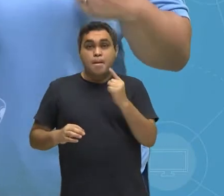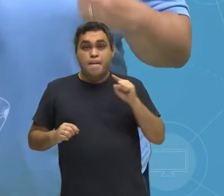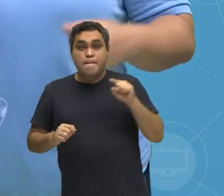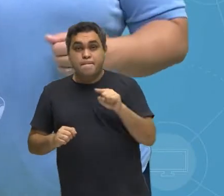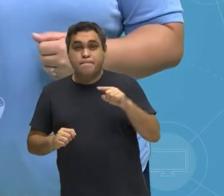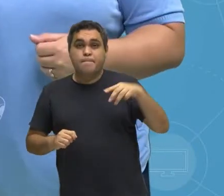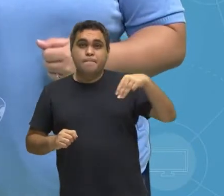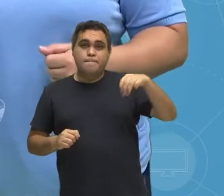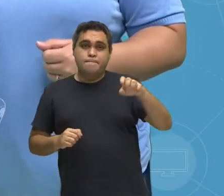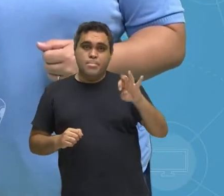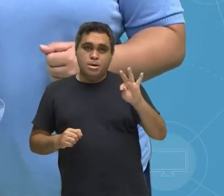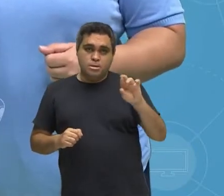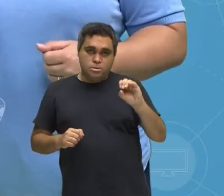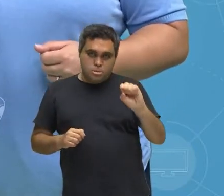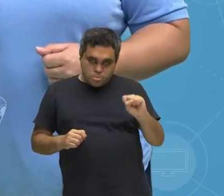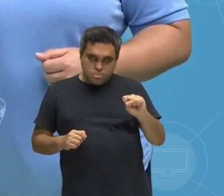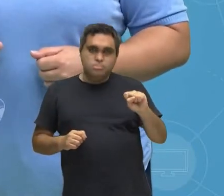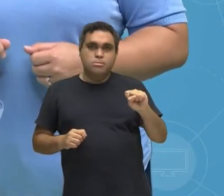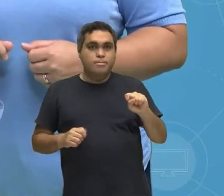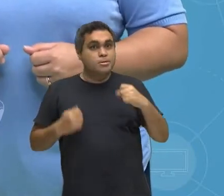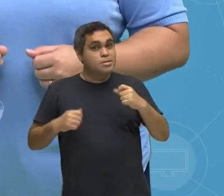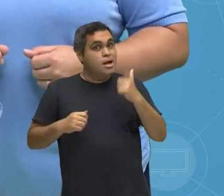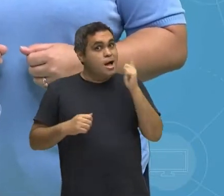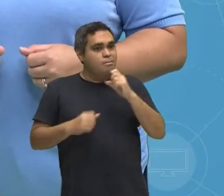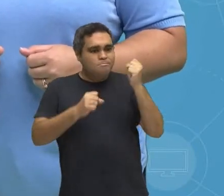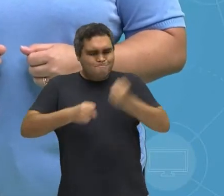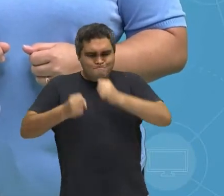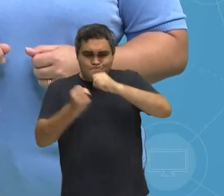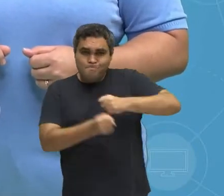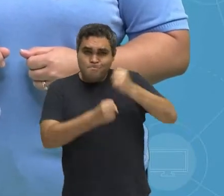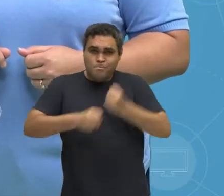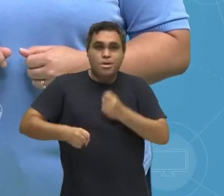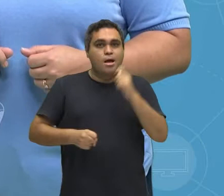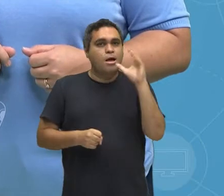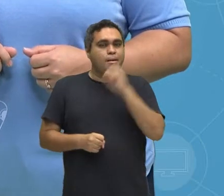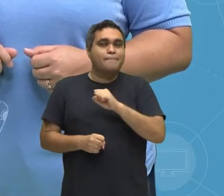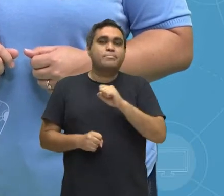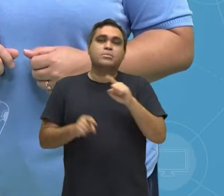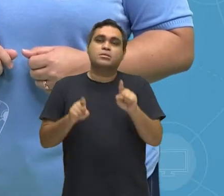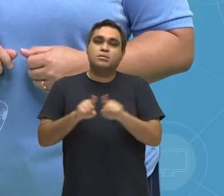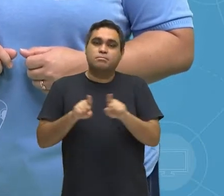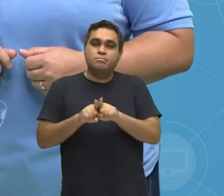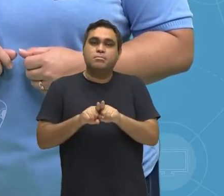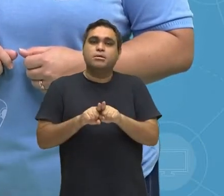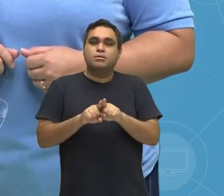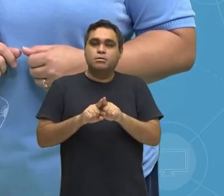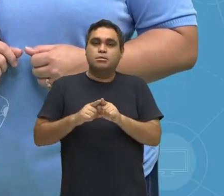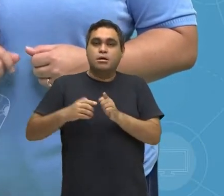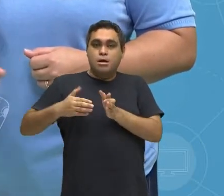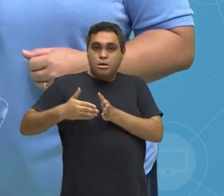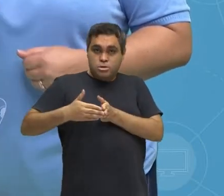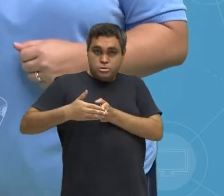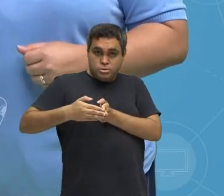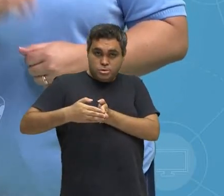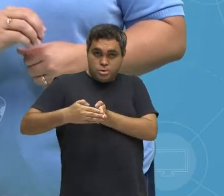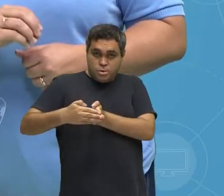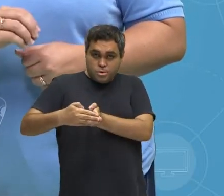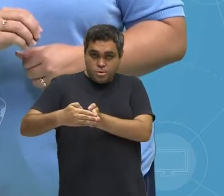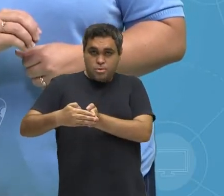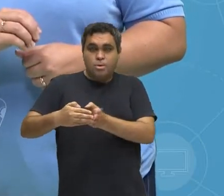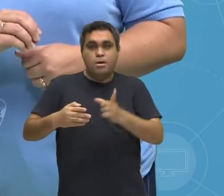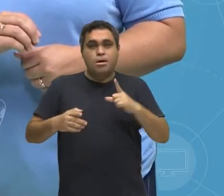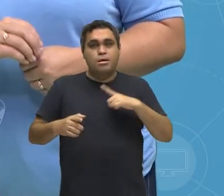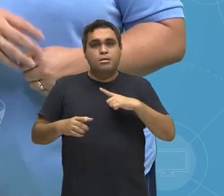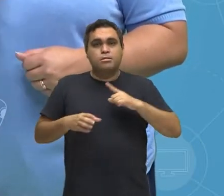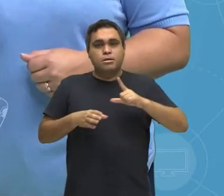que remar muito rápido. As canoas usadas nas provas são sorteadas previamente, pois nem todas têm